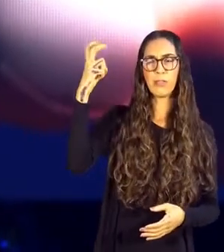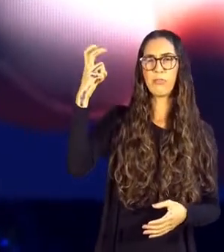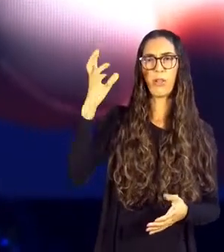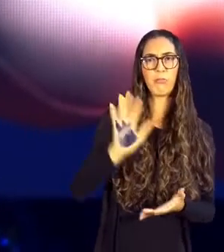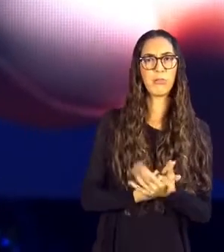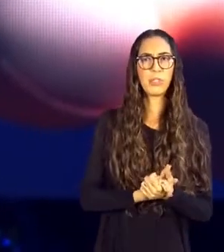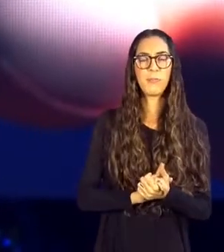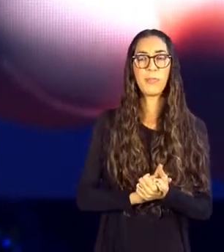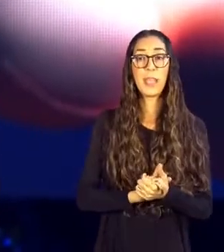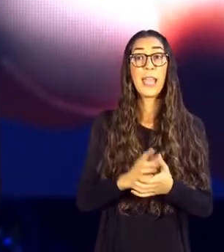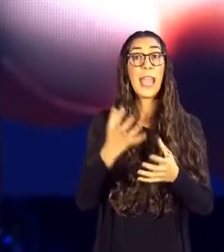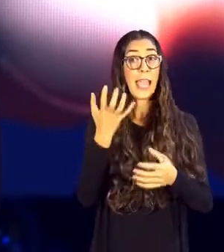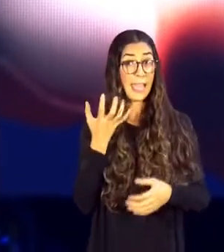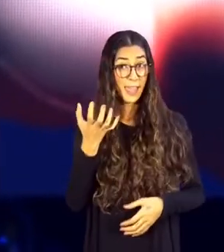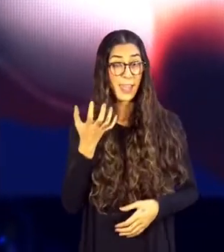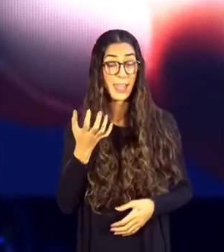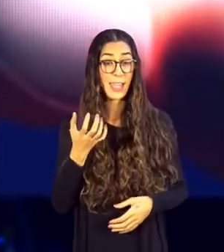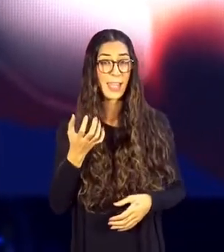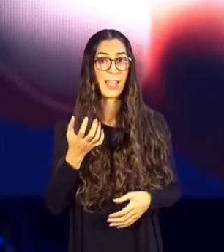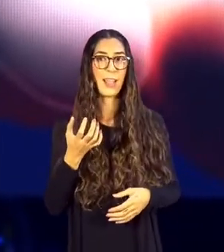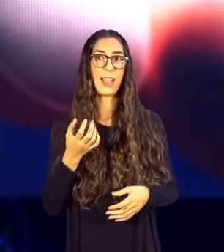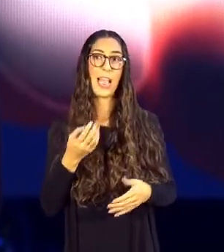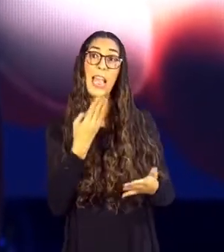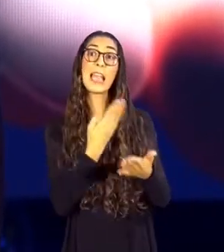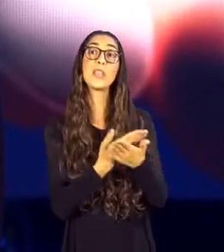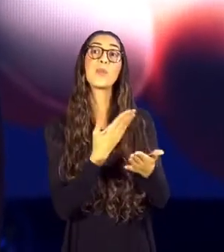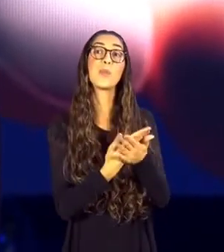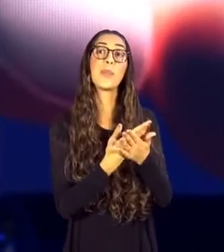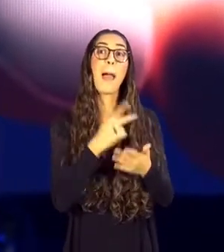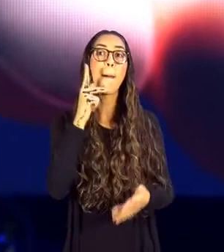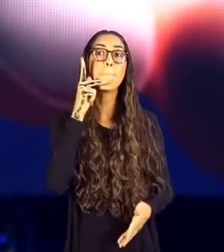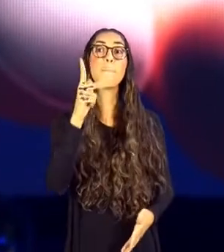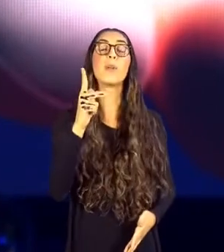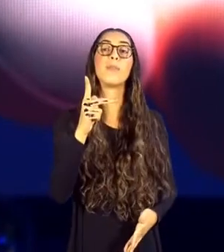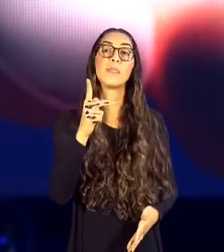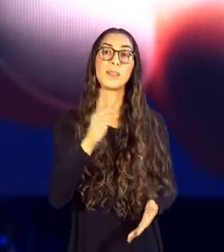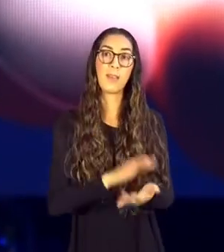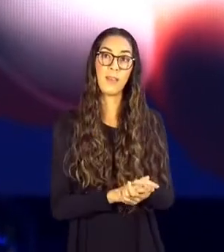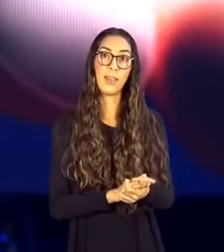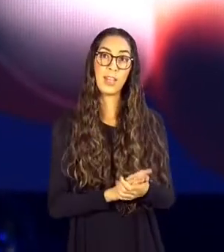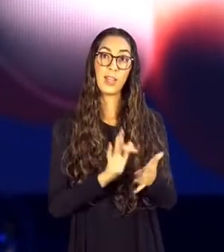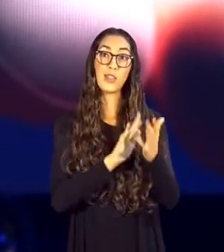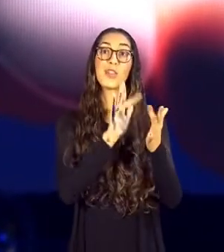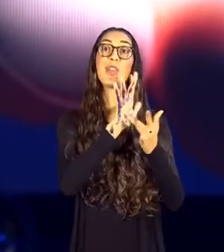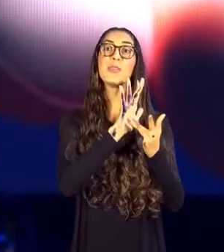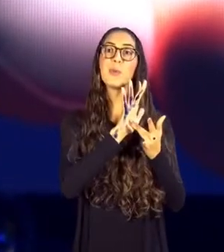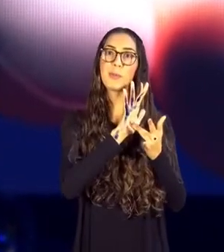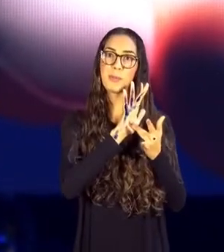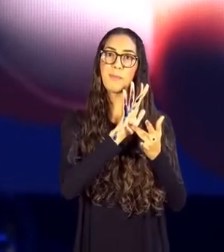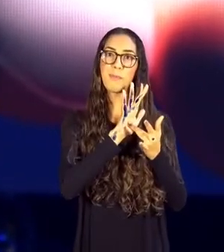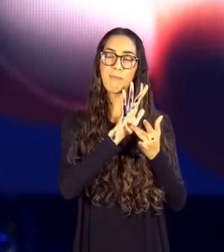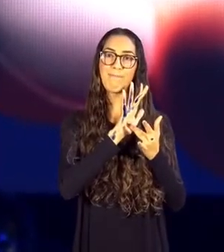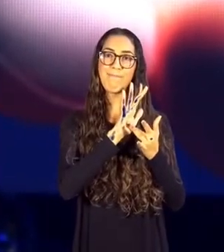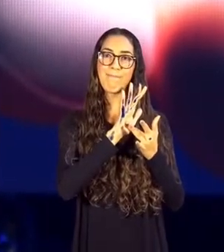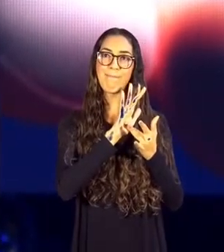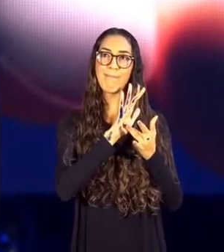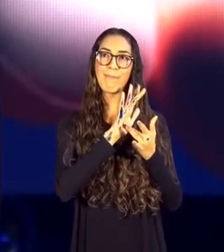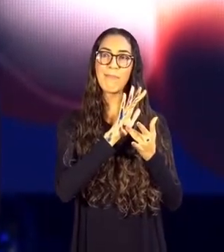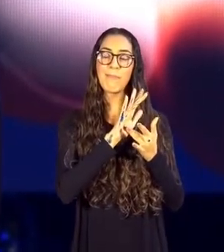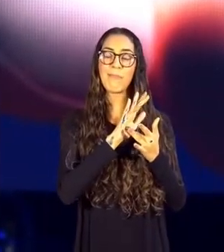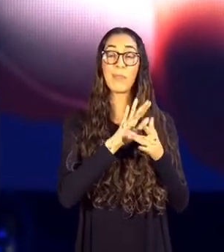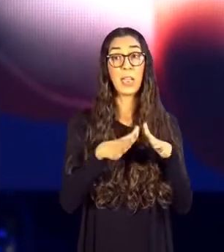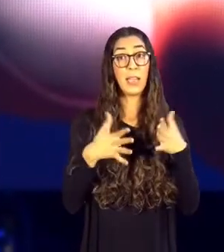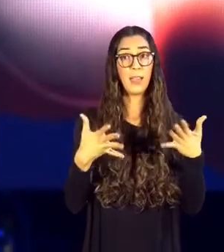essas profecias e quero fazer um cálculo da probabilidade dessas profecias se cumprirem. E ele